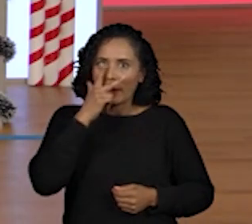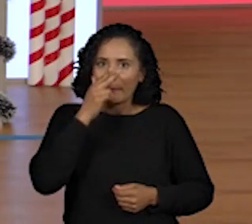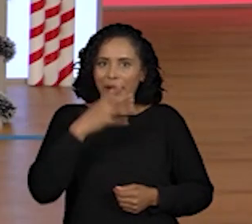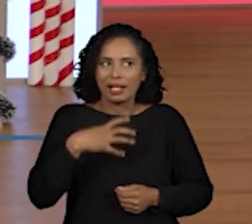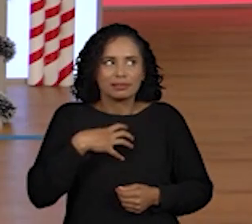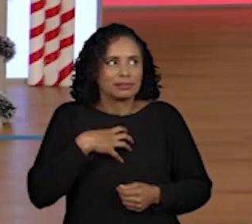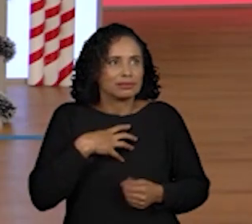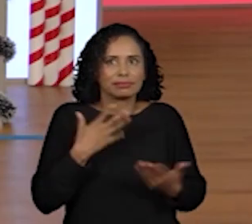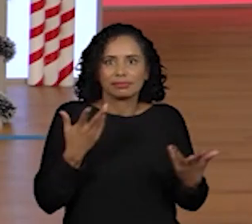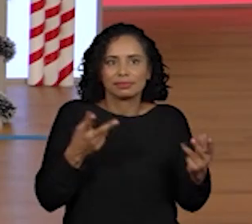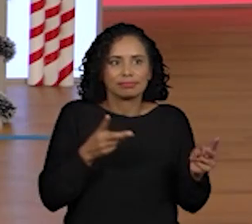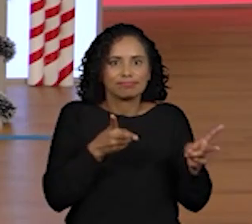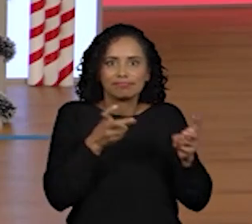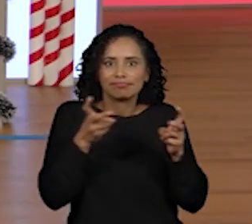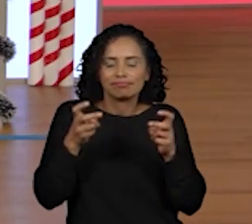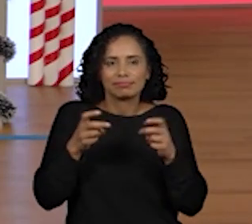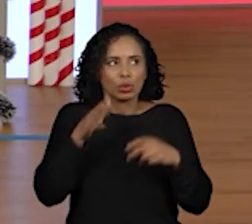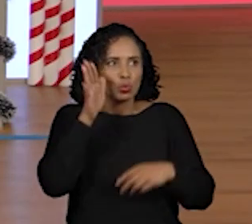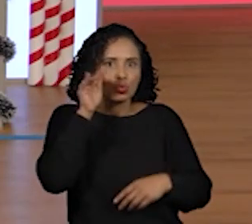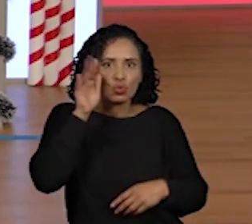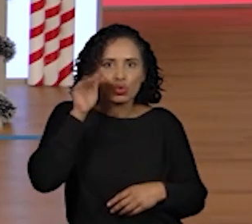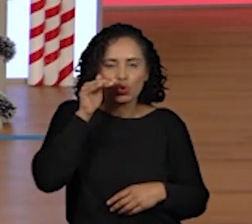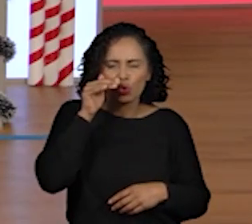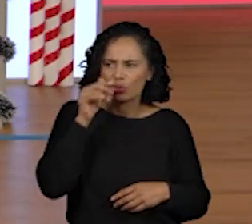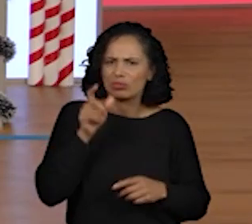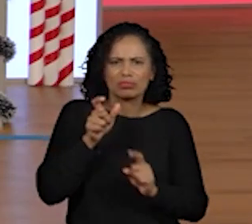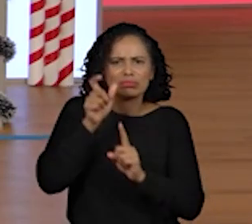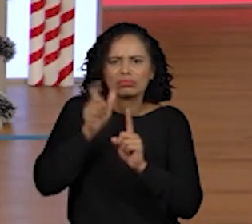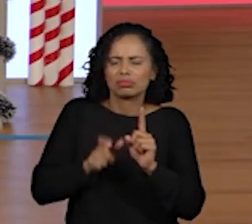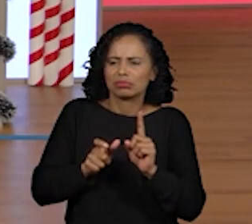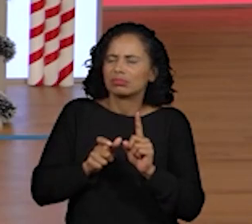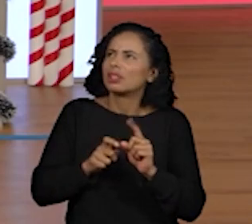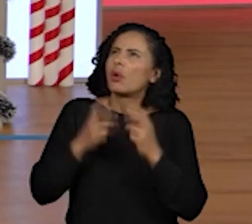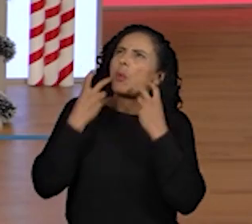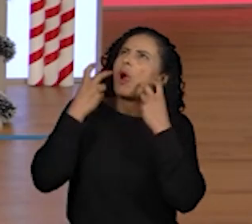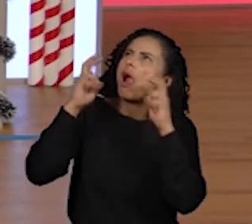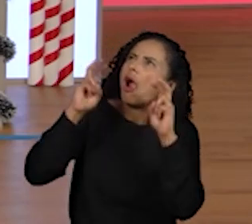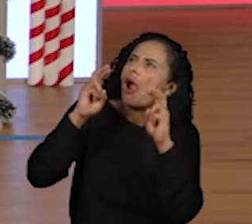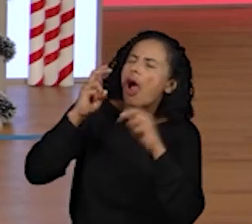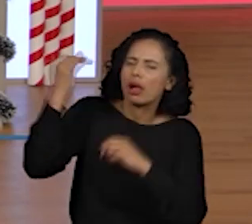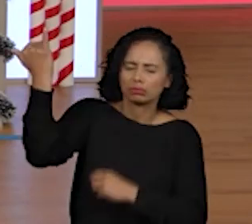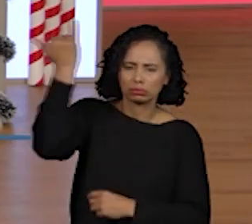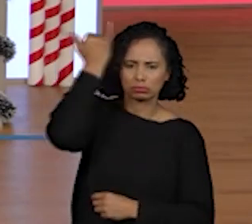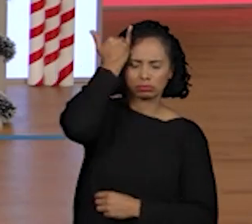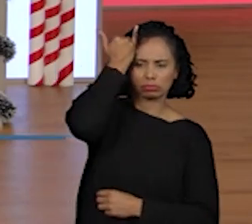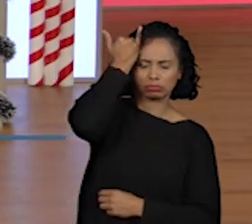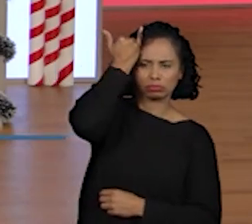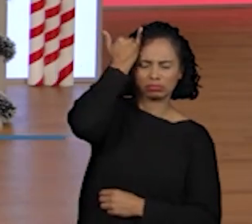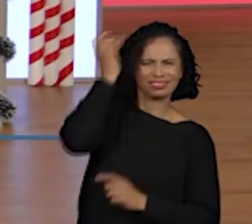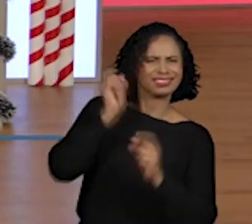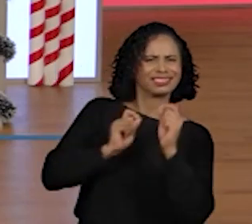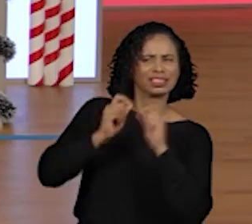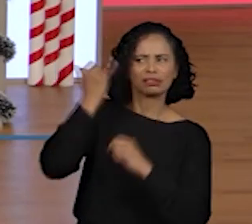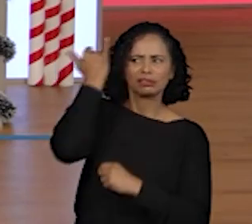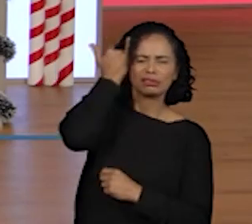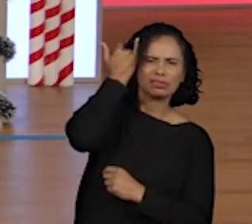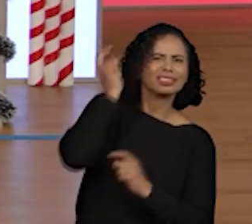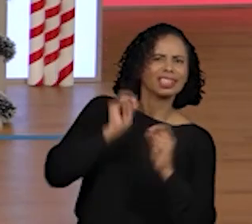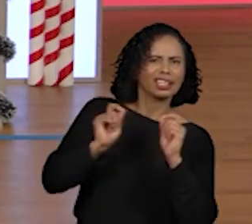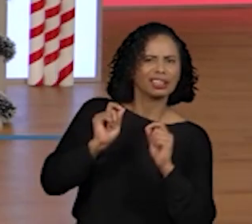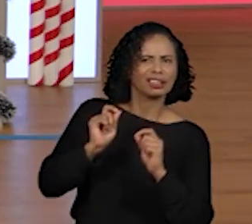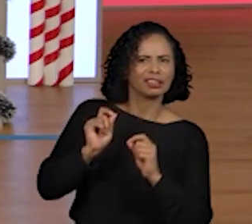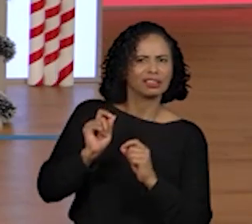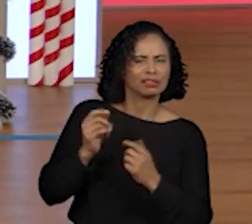porque a voz, de quem era aquela voz? Pensamos nisso antes da aula se